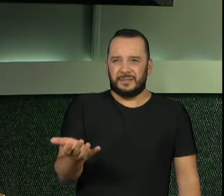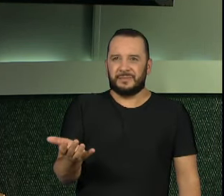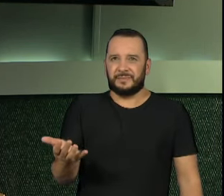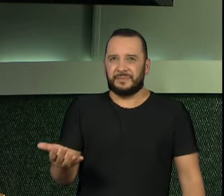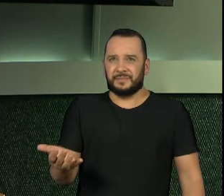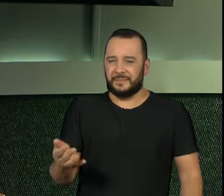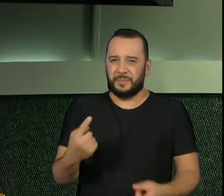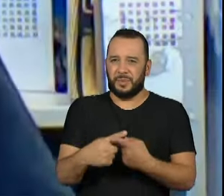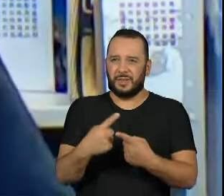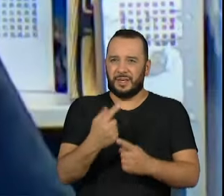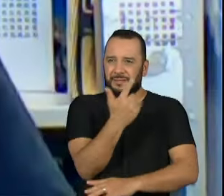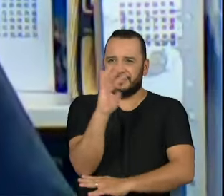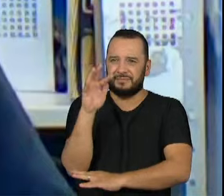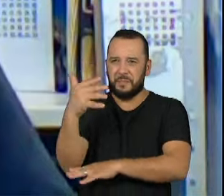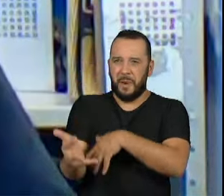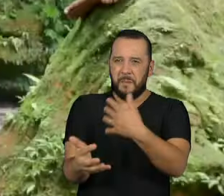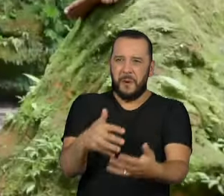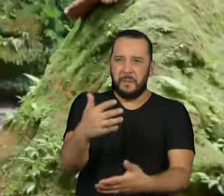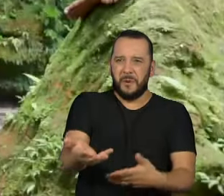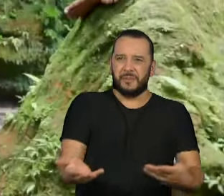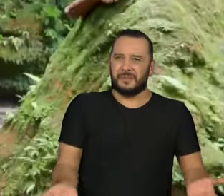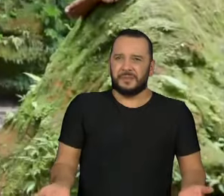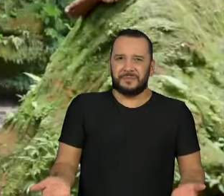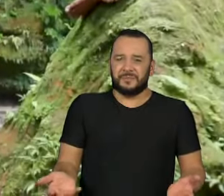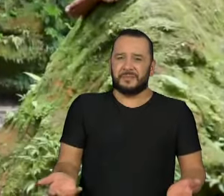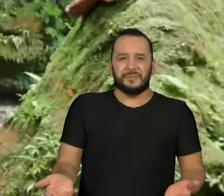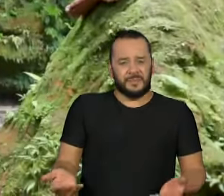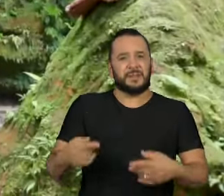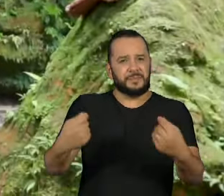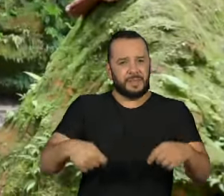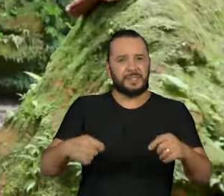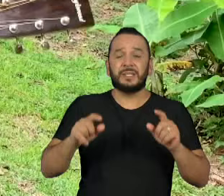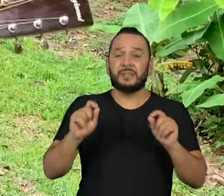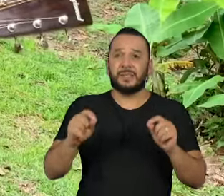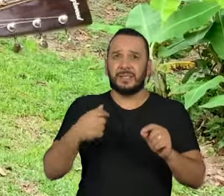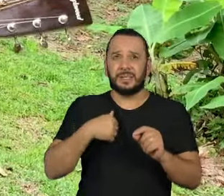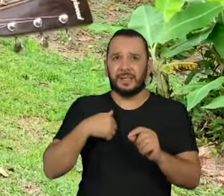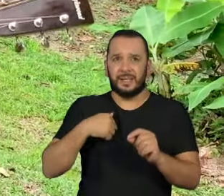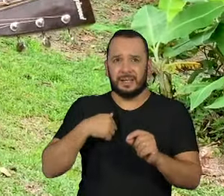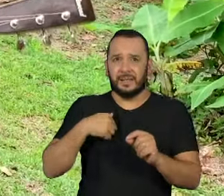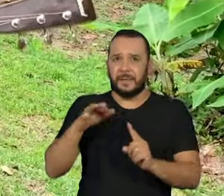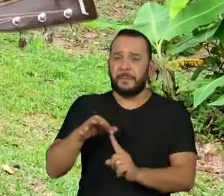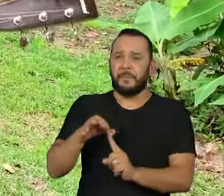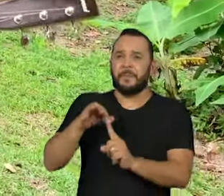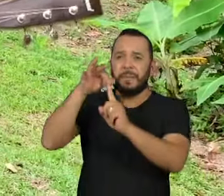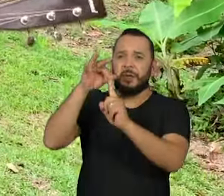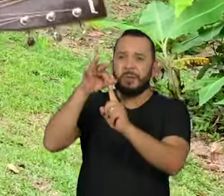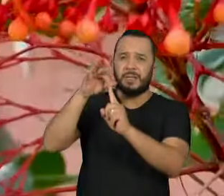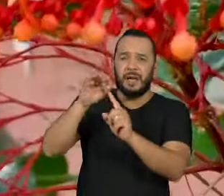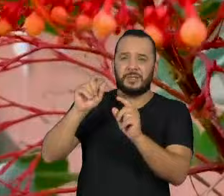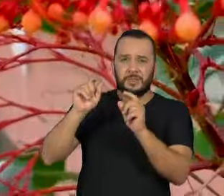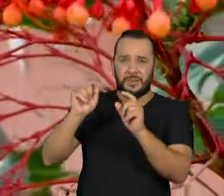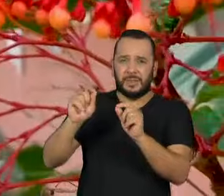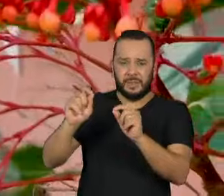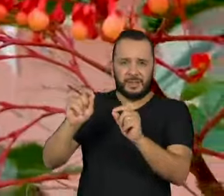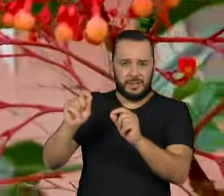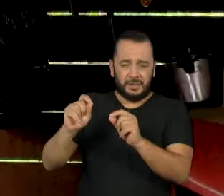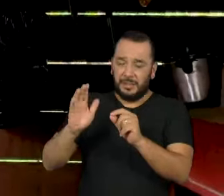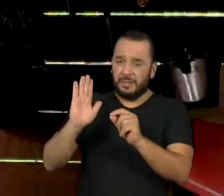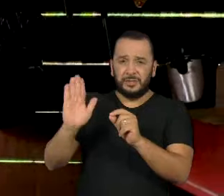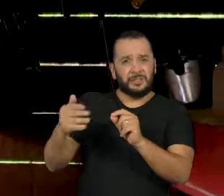do desmatamento e sem se priorizar as atividades que a reserva extrativista estabelece como